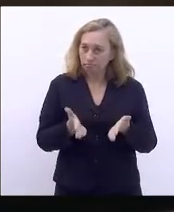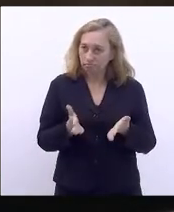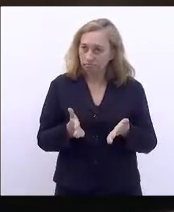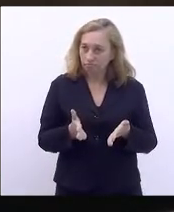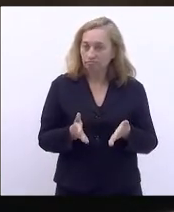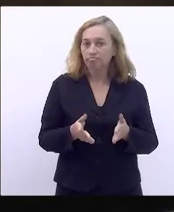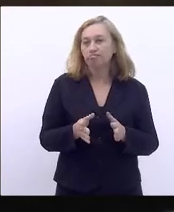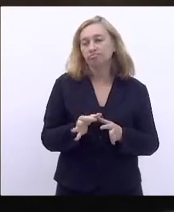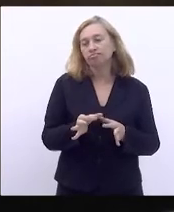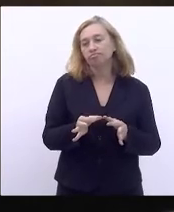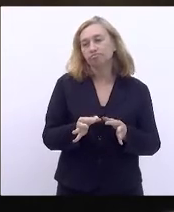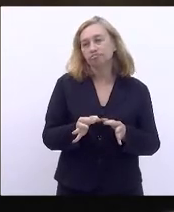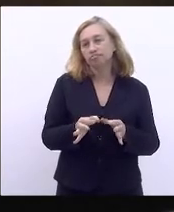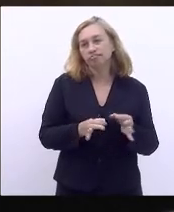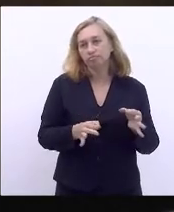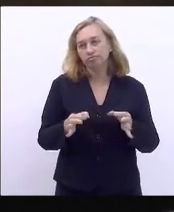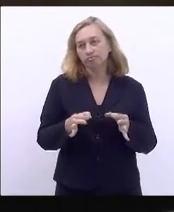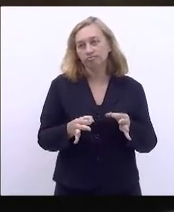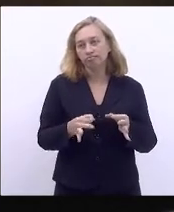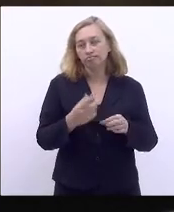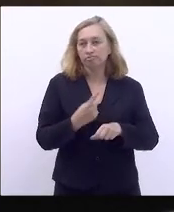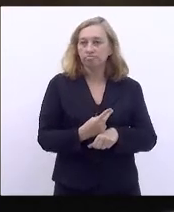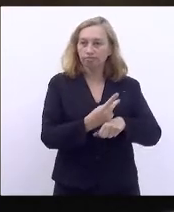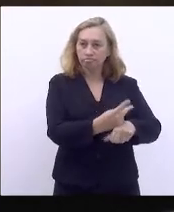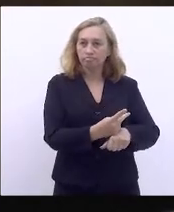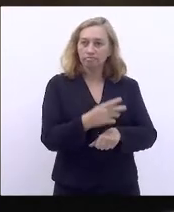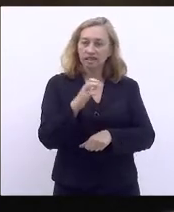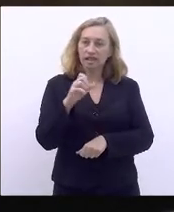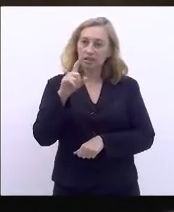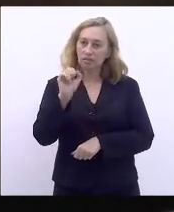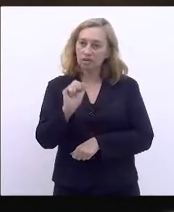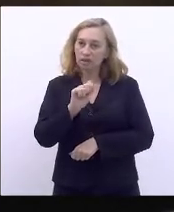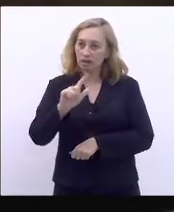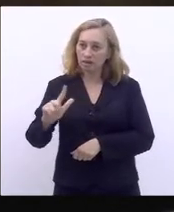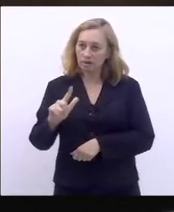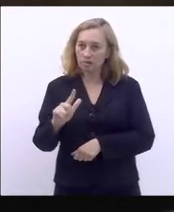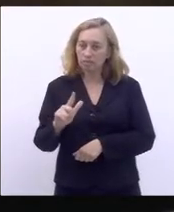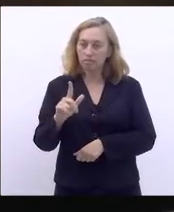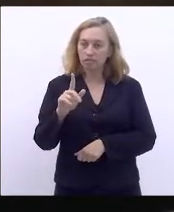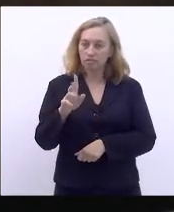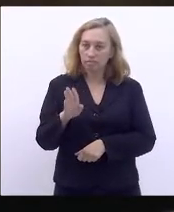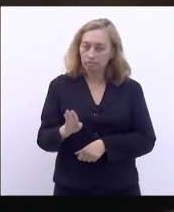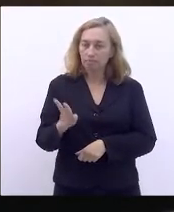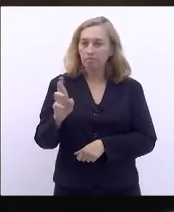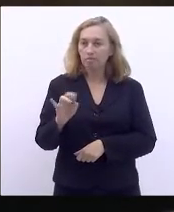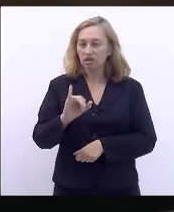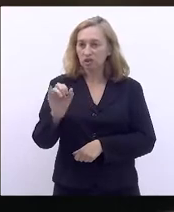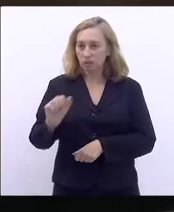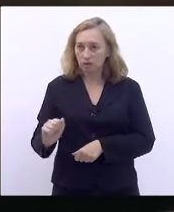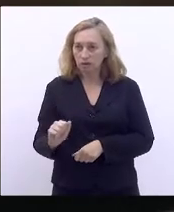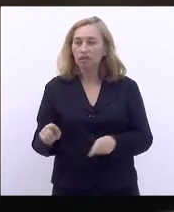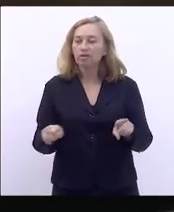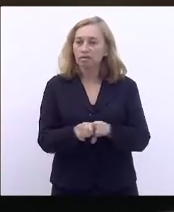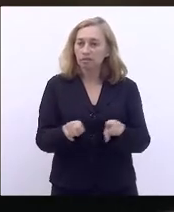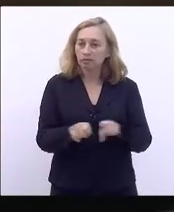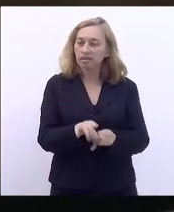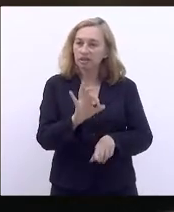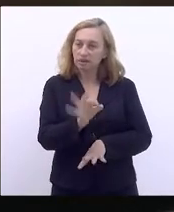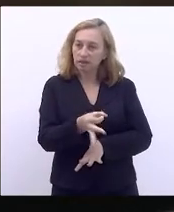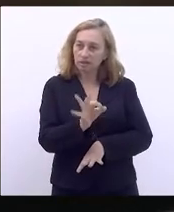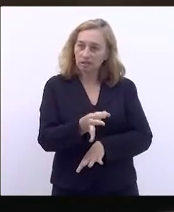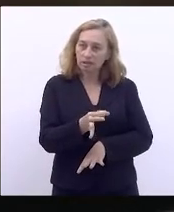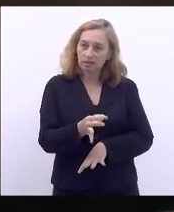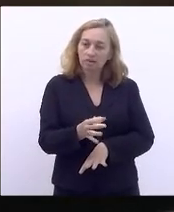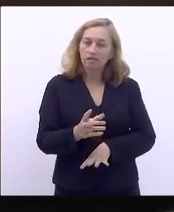do programa, do prêmio Leonel Brizola, também a gente veja a efetividade